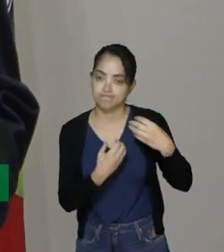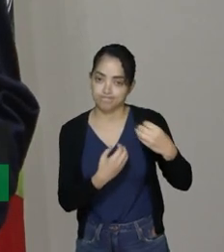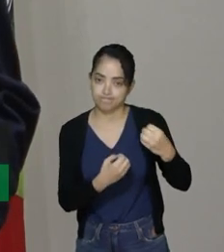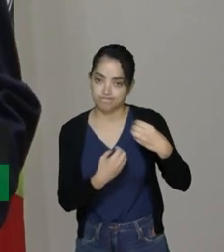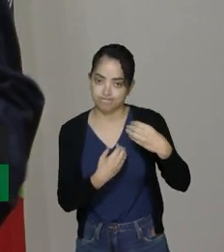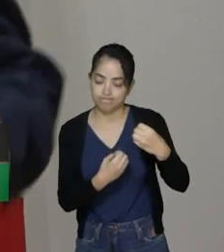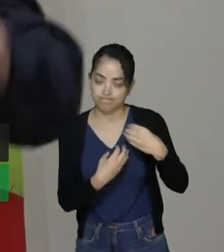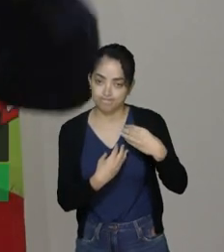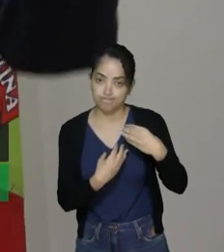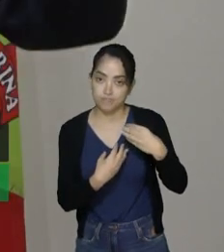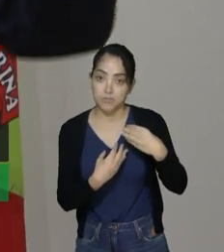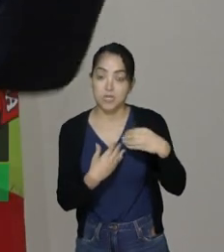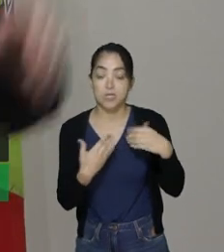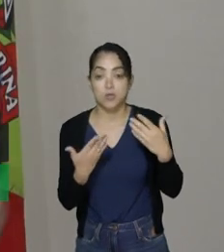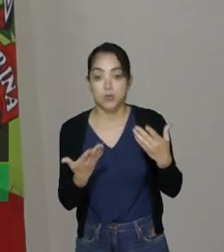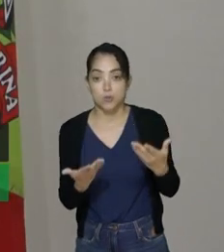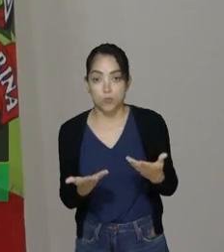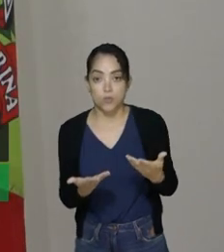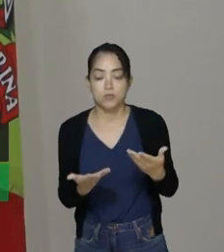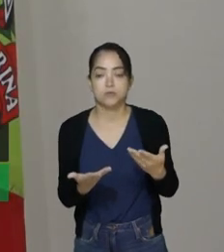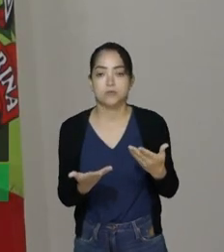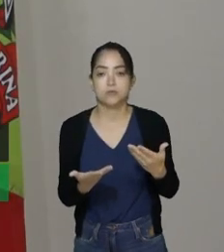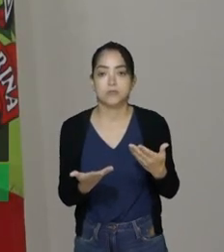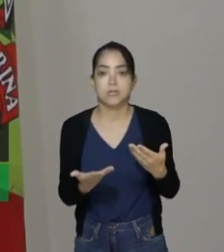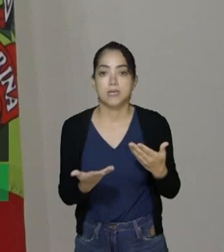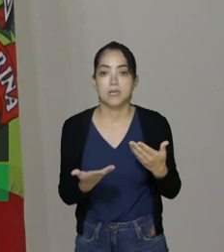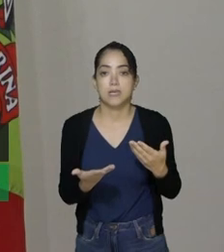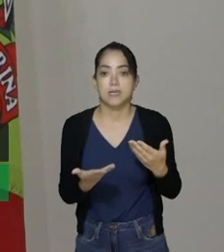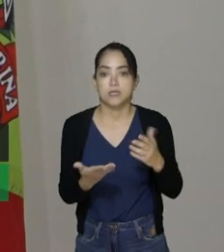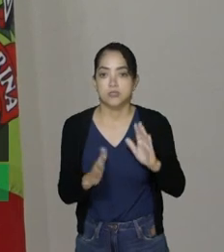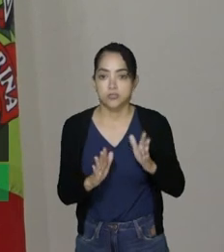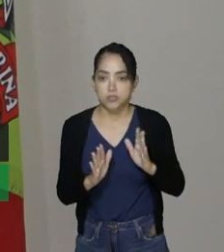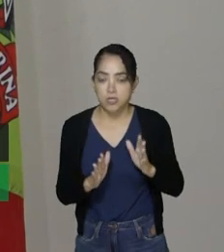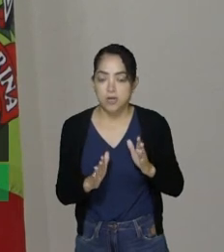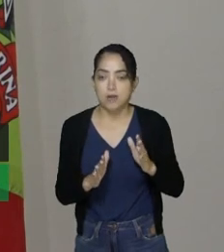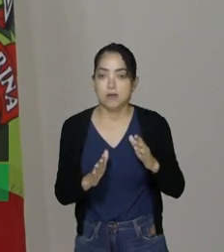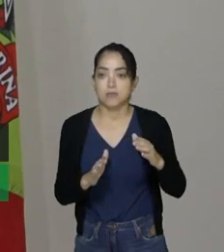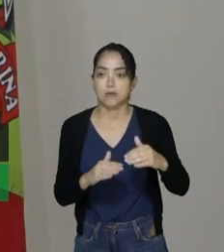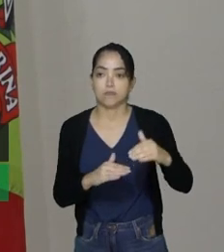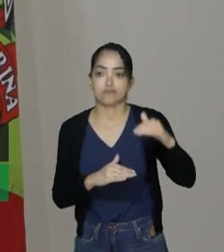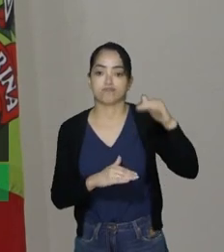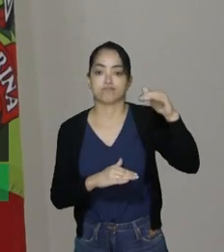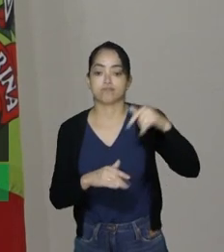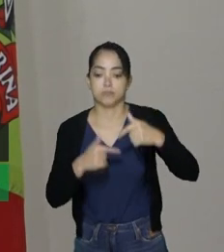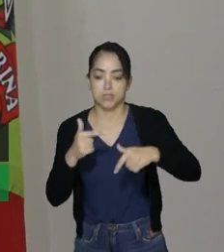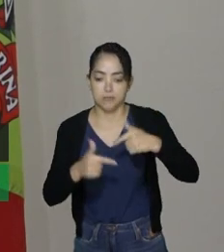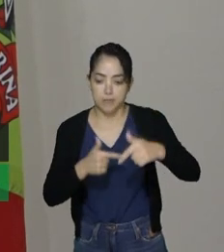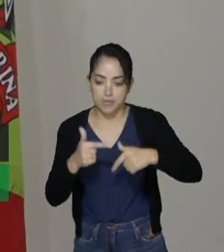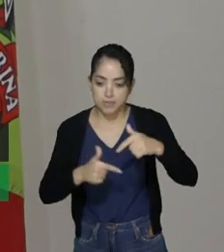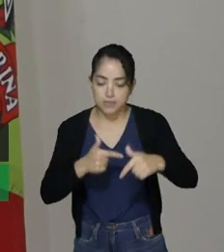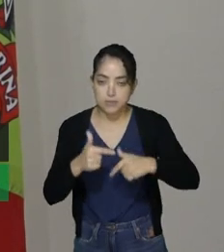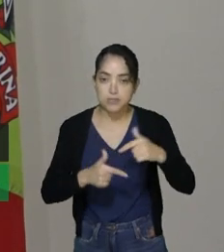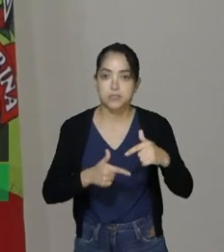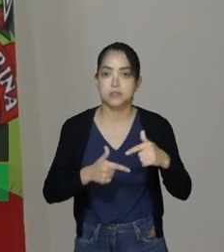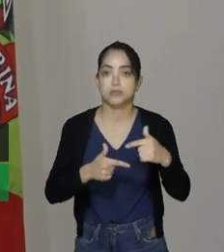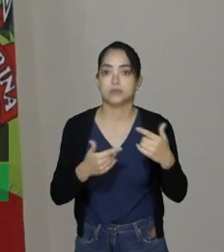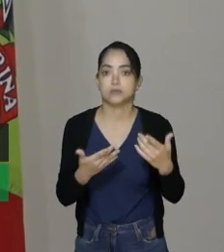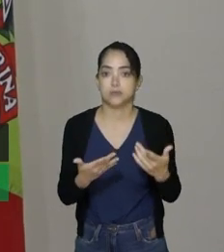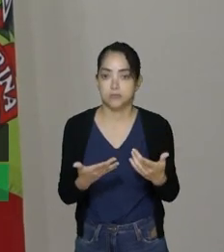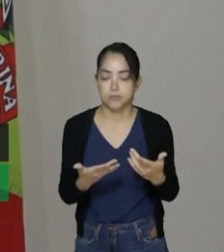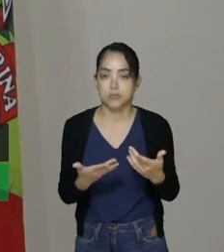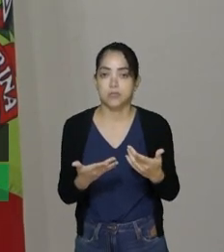E quando a gente já tinha uma carreira empresarial, ser um cidadão do mundo,